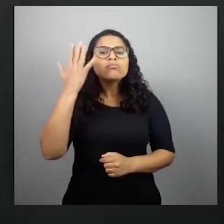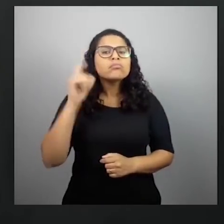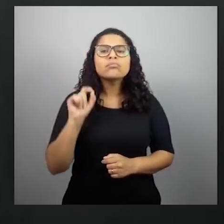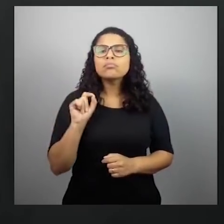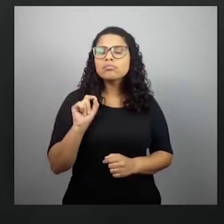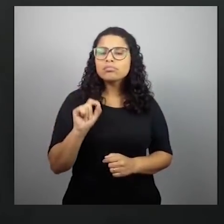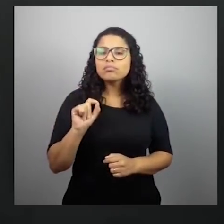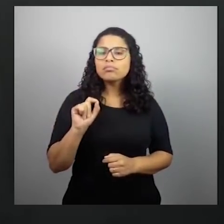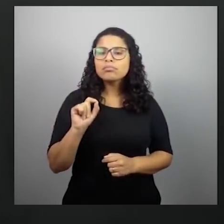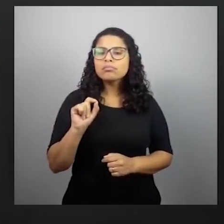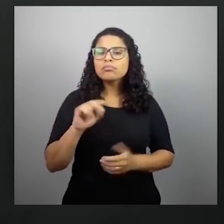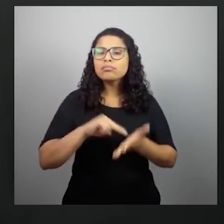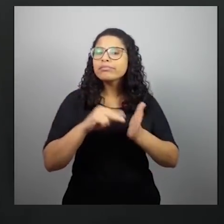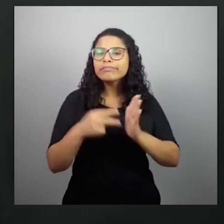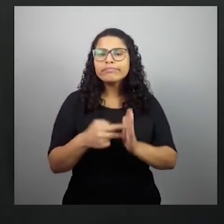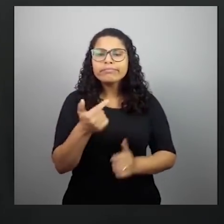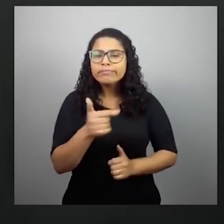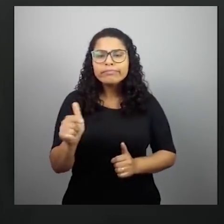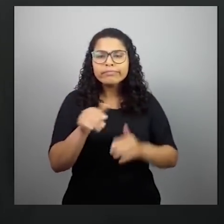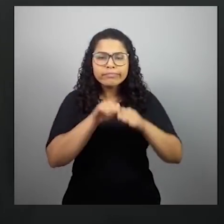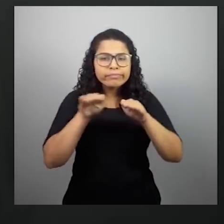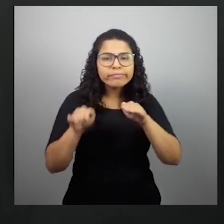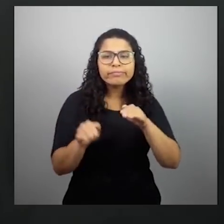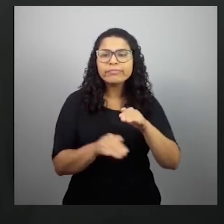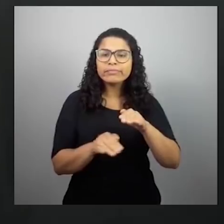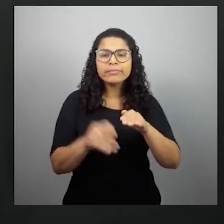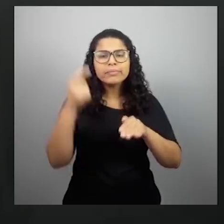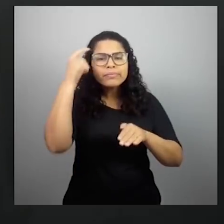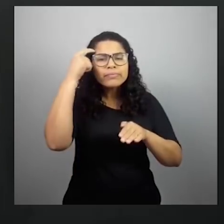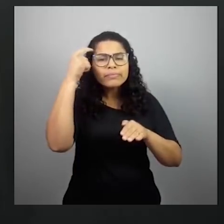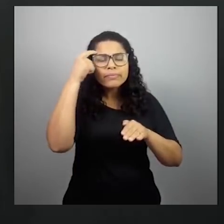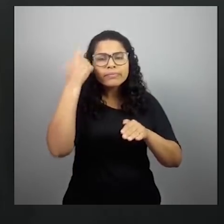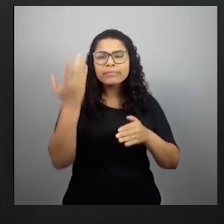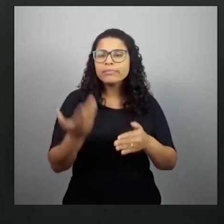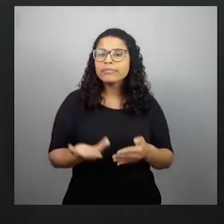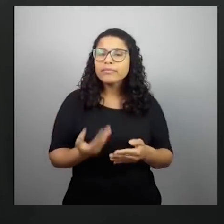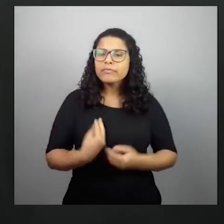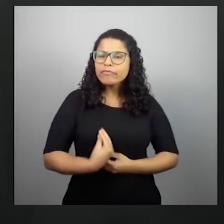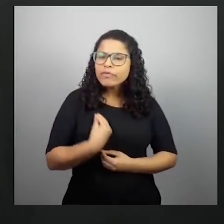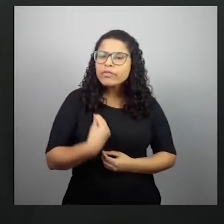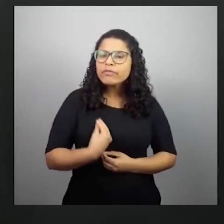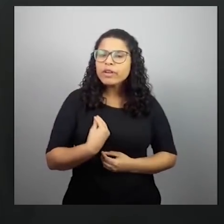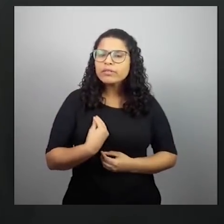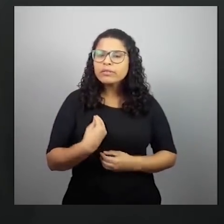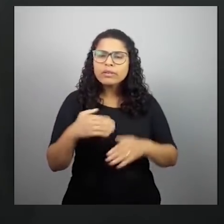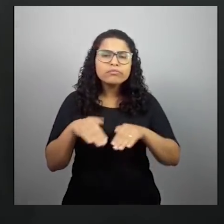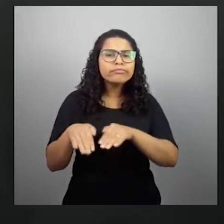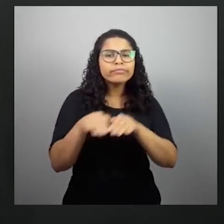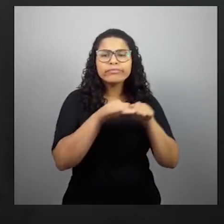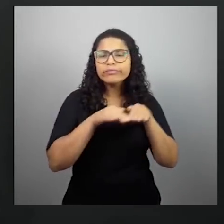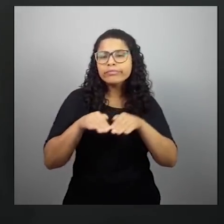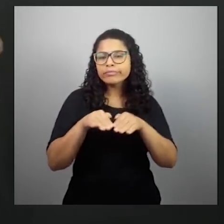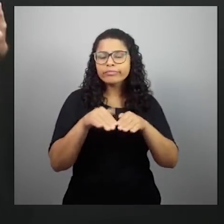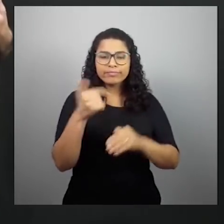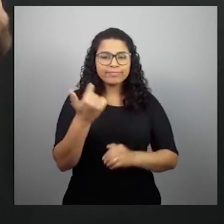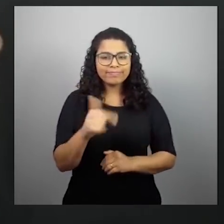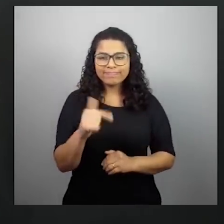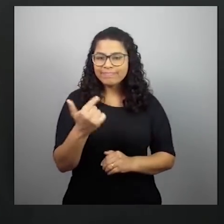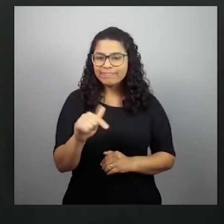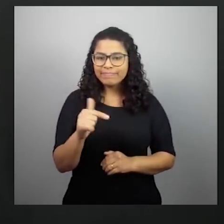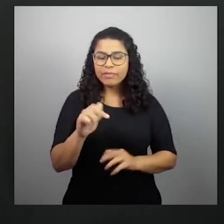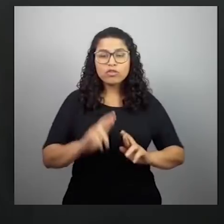social, algo que fosse na redução das desigualdades ou numa convivência mais democrática, vamos dizer assim,